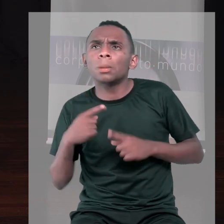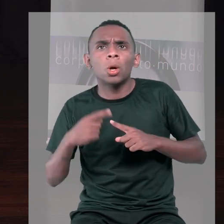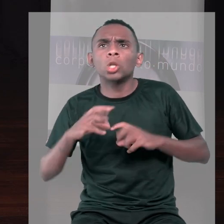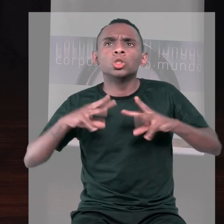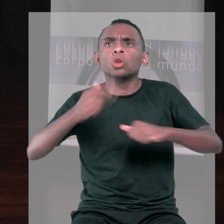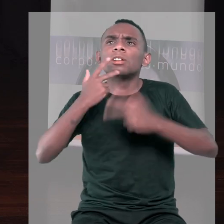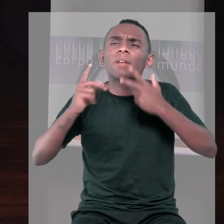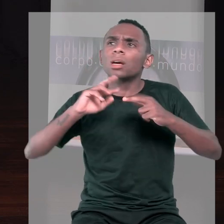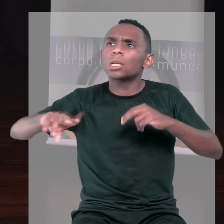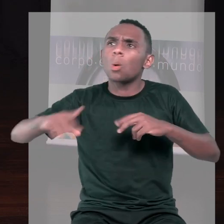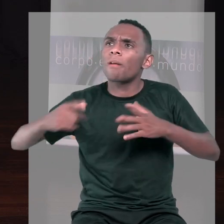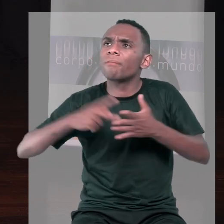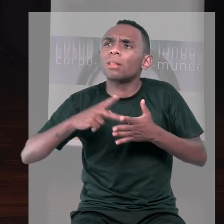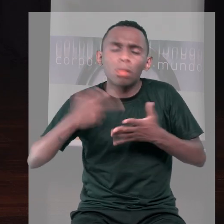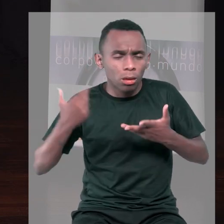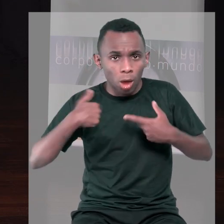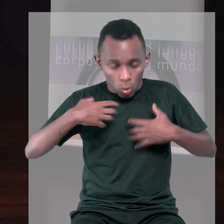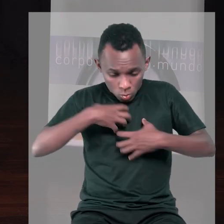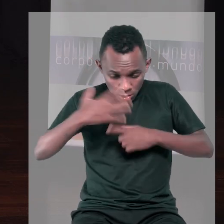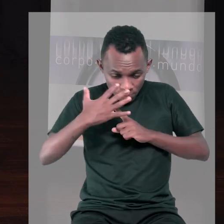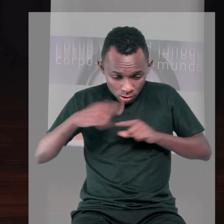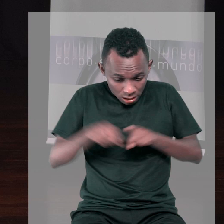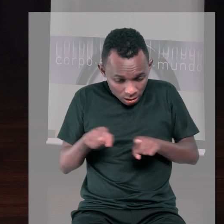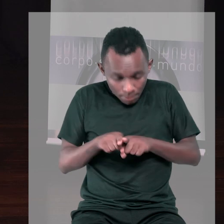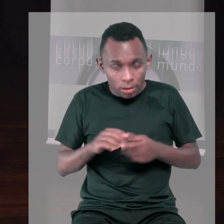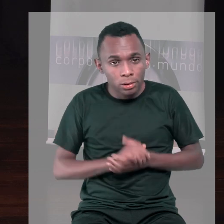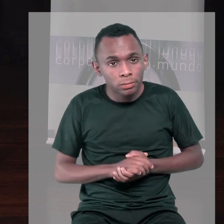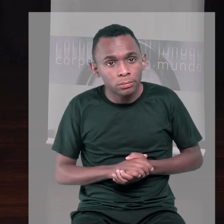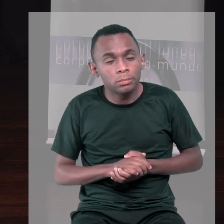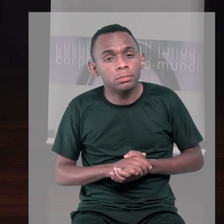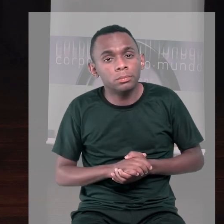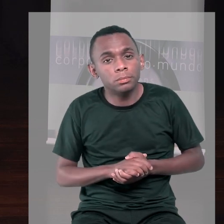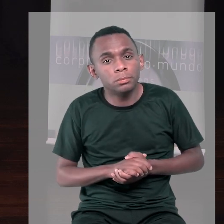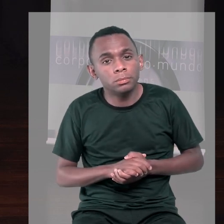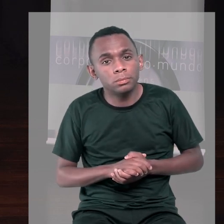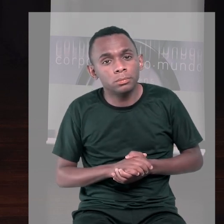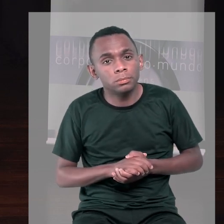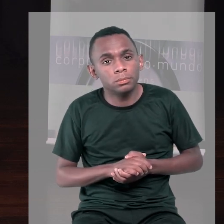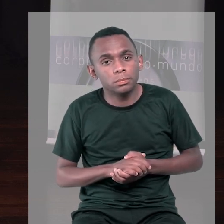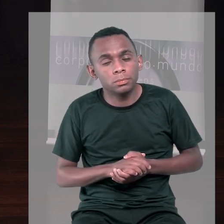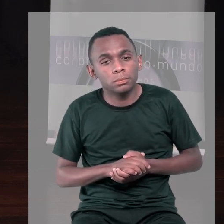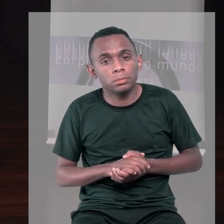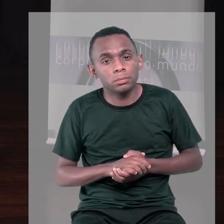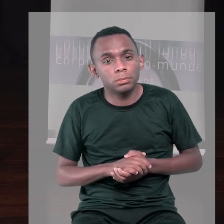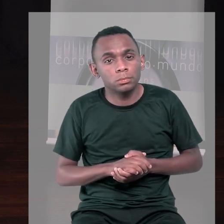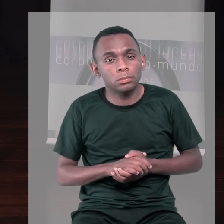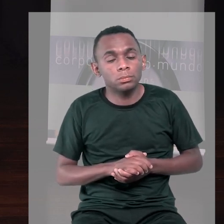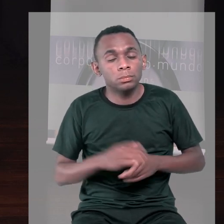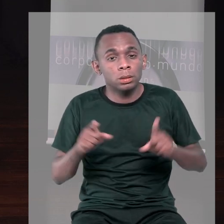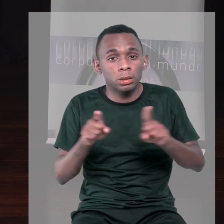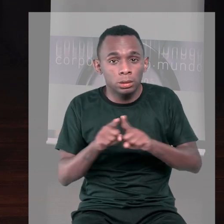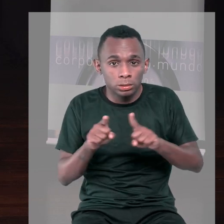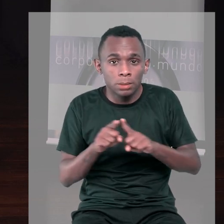sociológico de botequim, o que está em jogo aí é uma condição humana para Arendt, qual